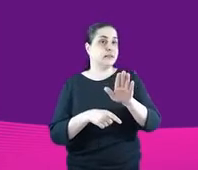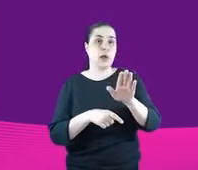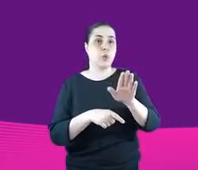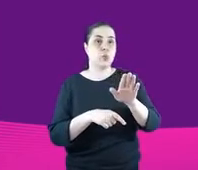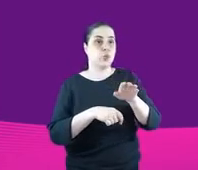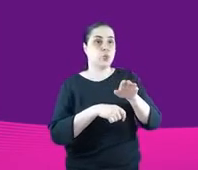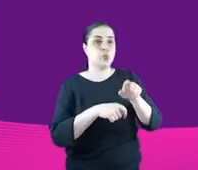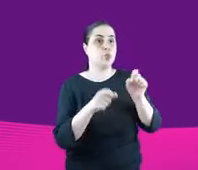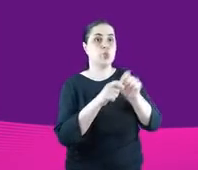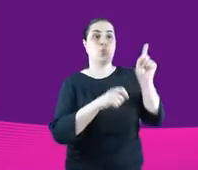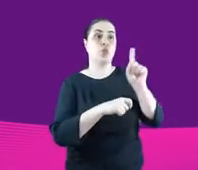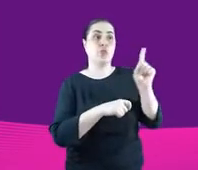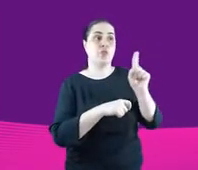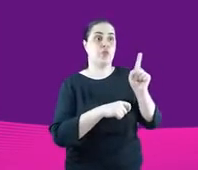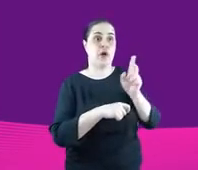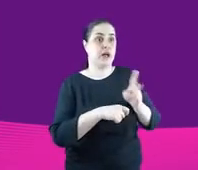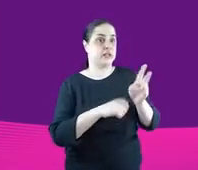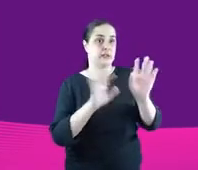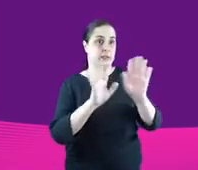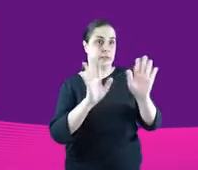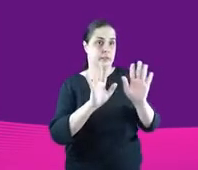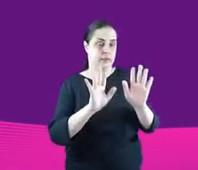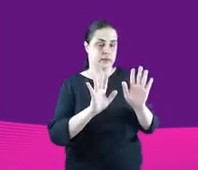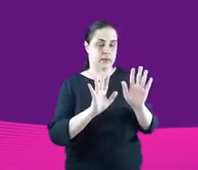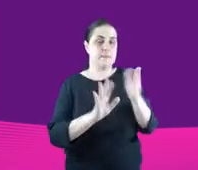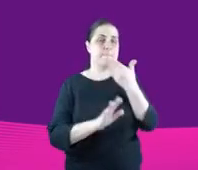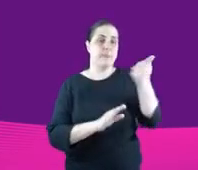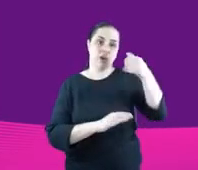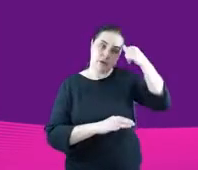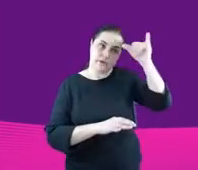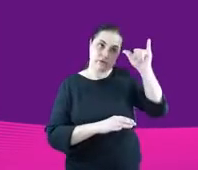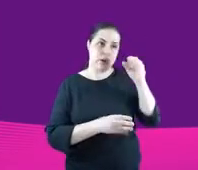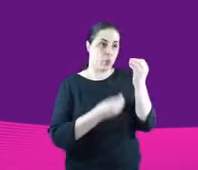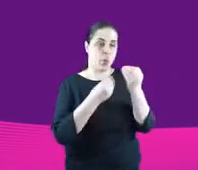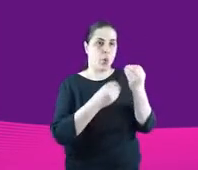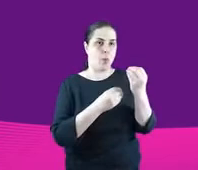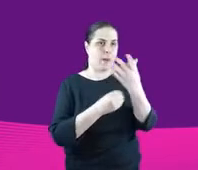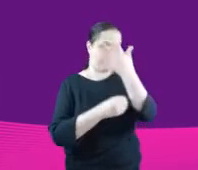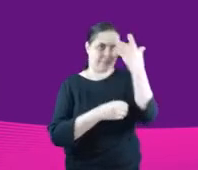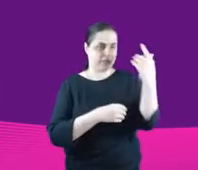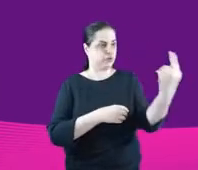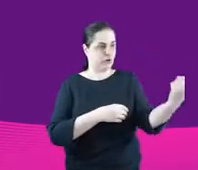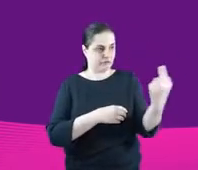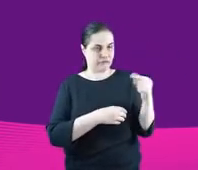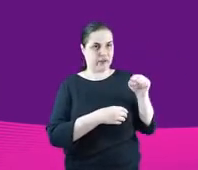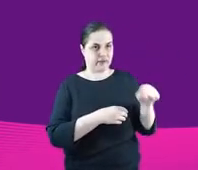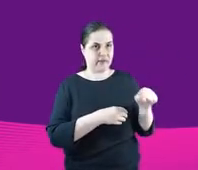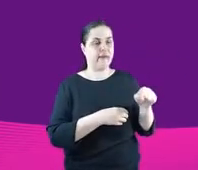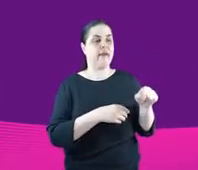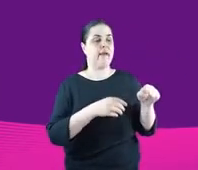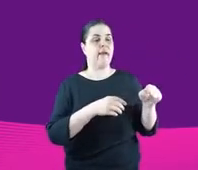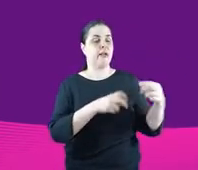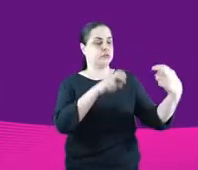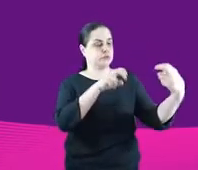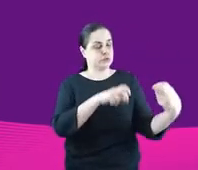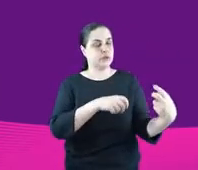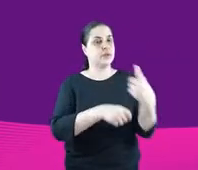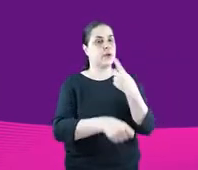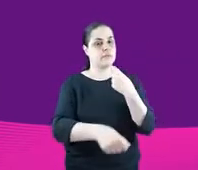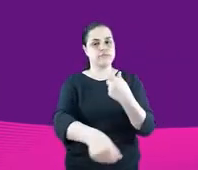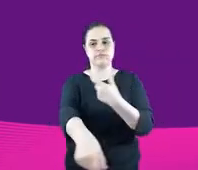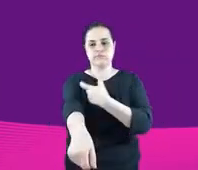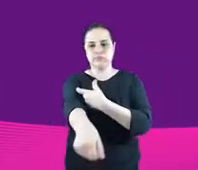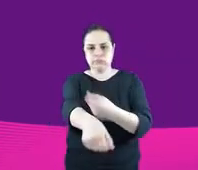a gente recebe no consultório. Hepatograma e marcadores tumorais, não existe nenhuma evidência